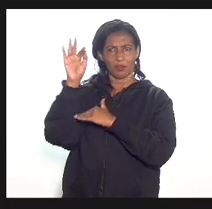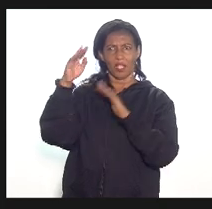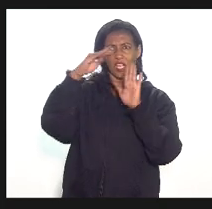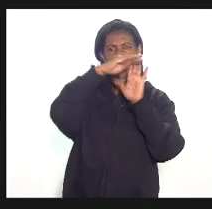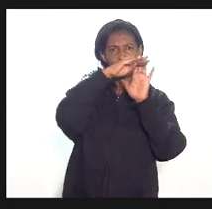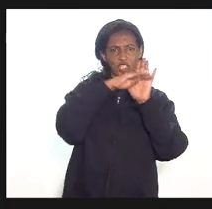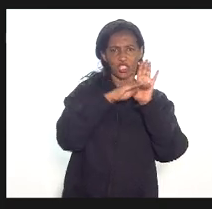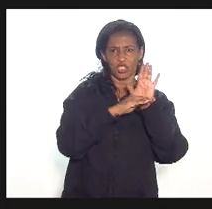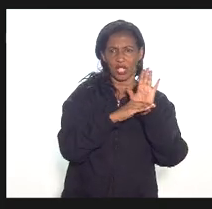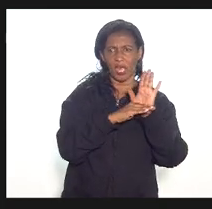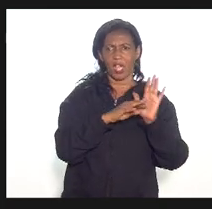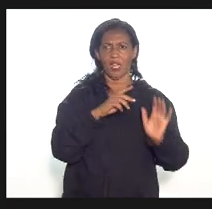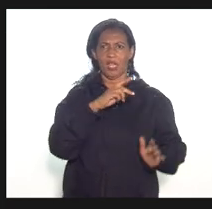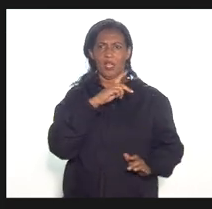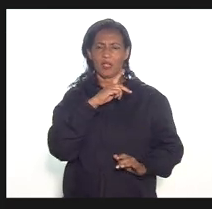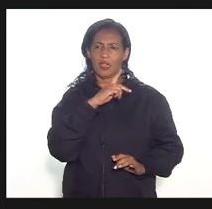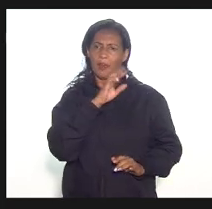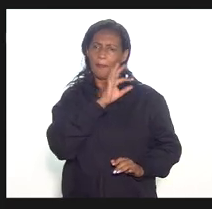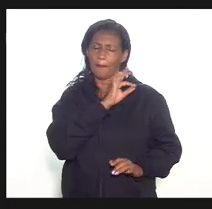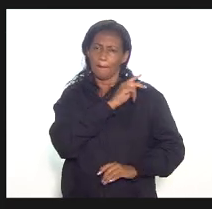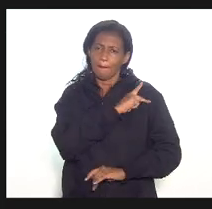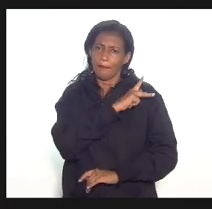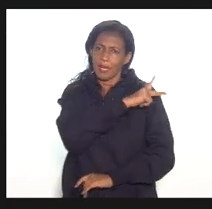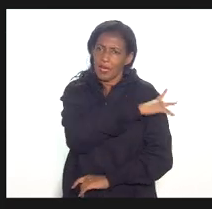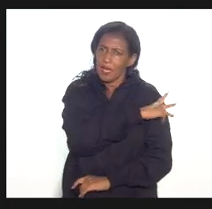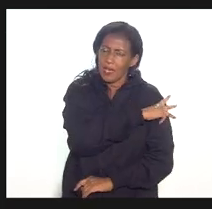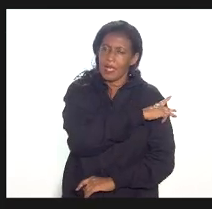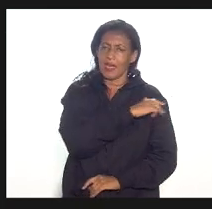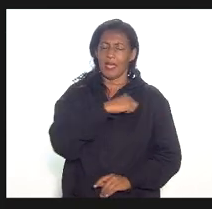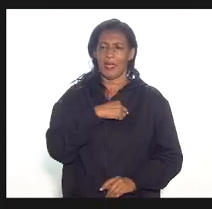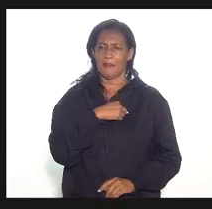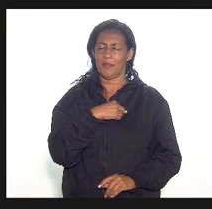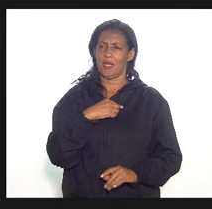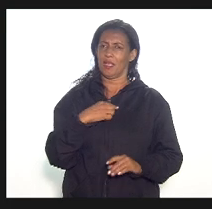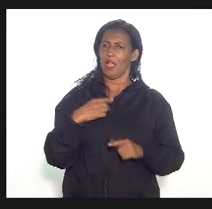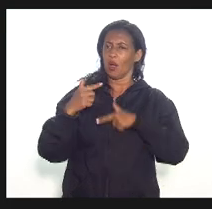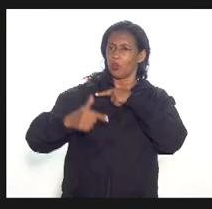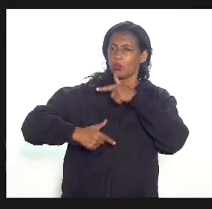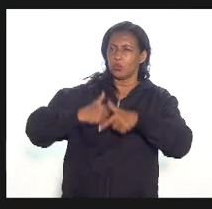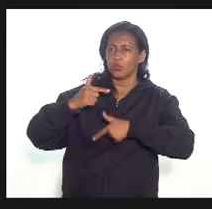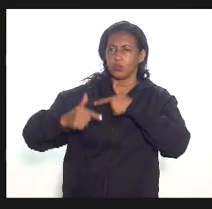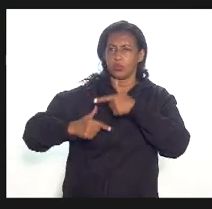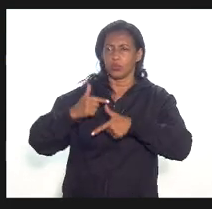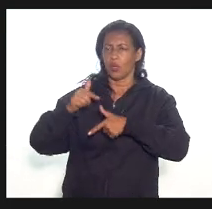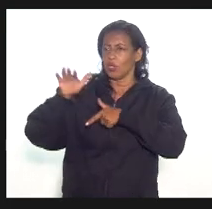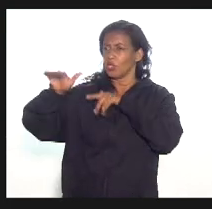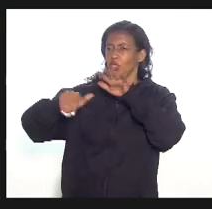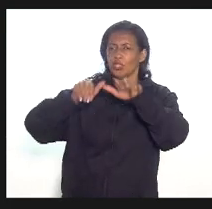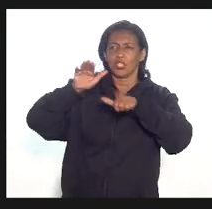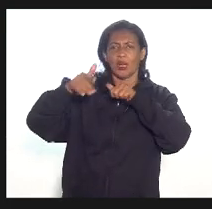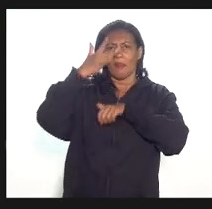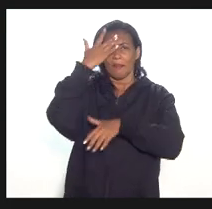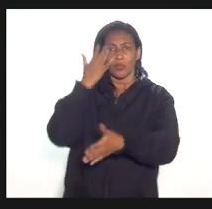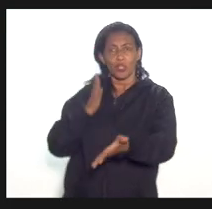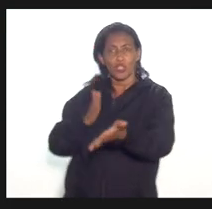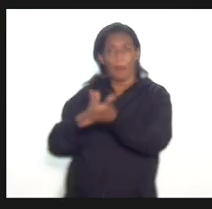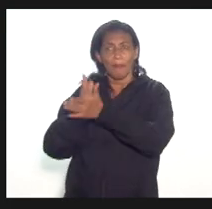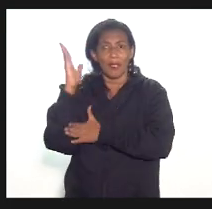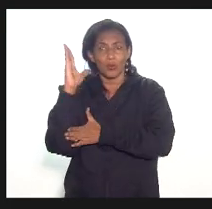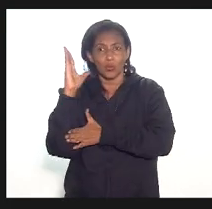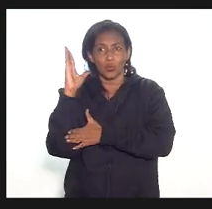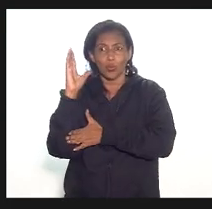PMs e o fim do rancho a construção da galeria de comendador venâncio a convocação dos aprovados no